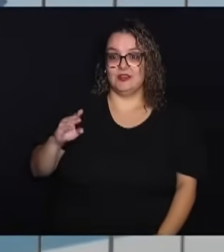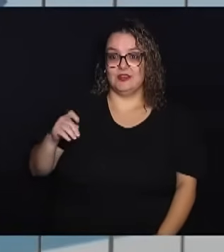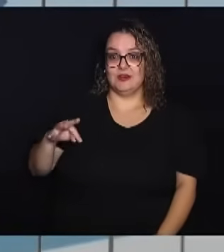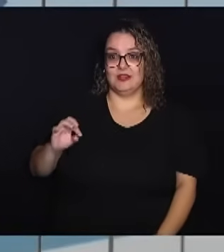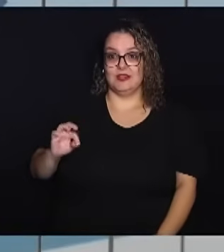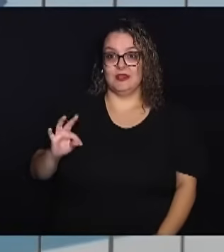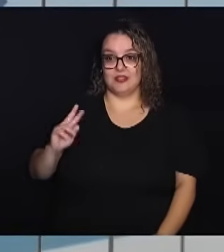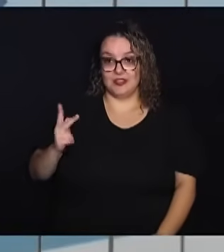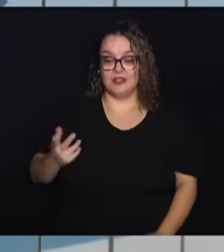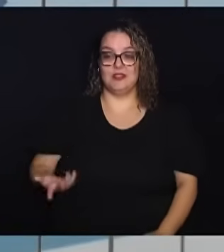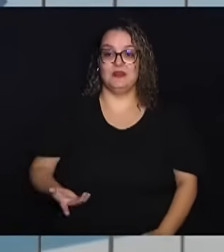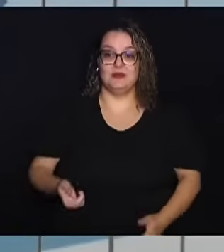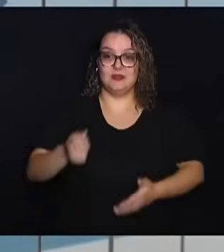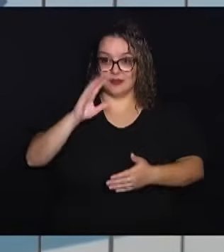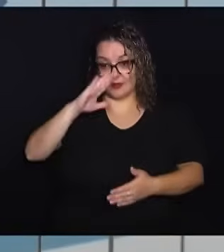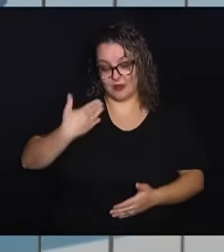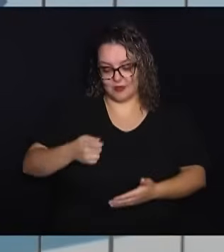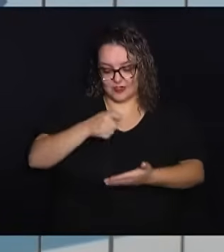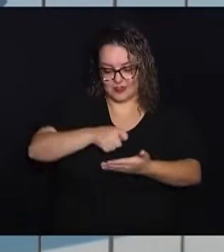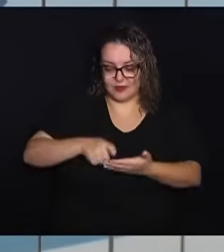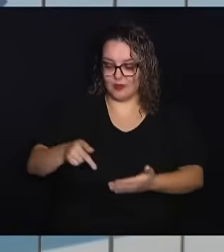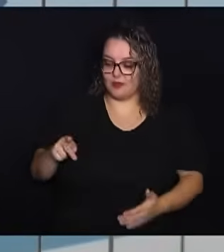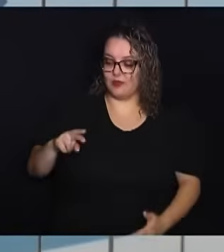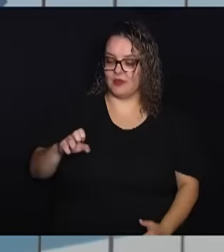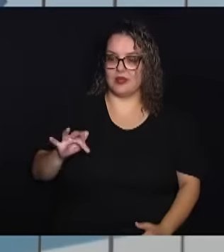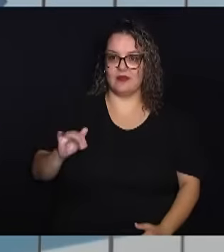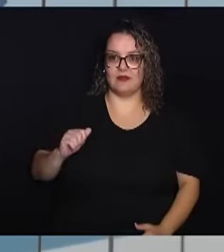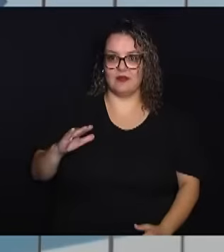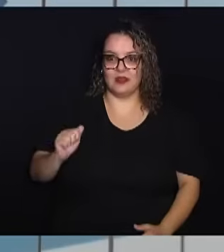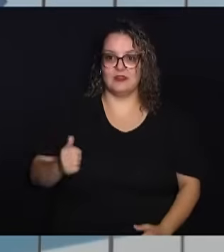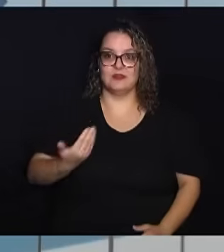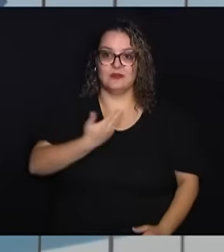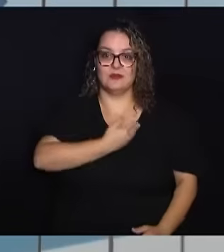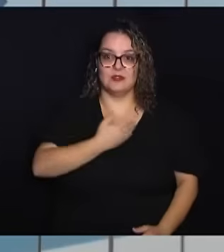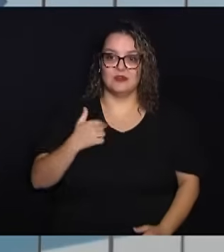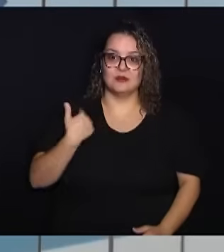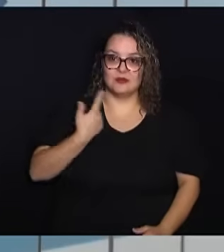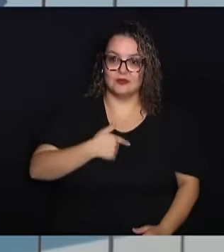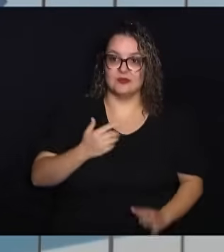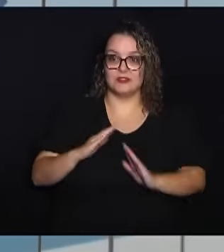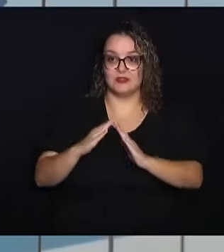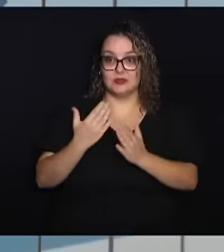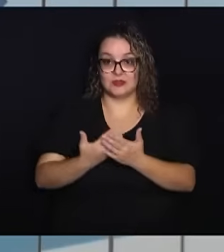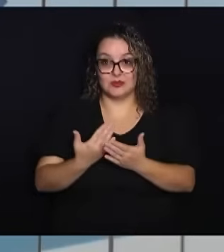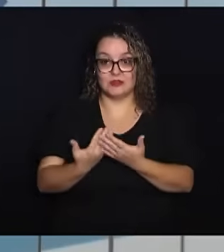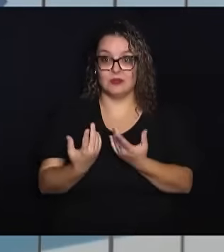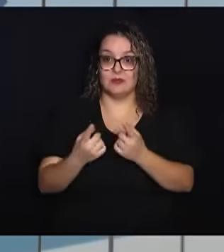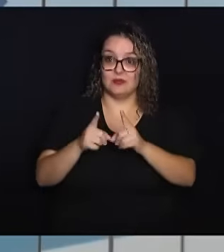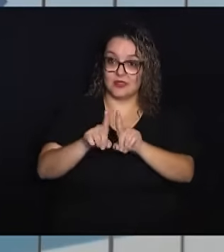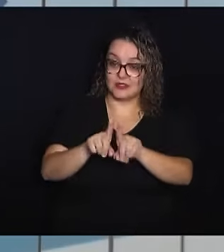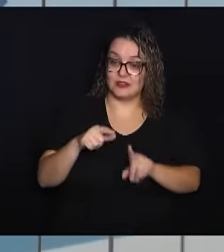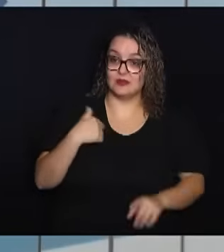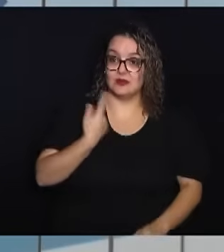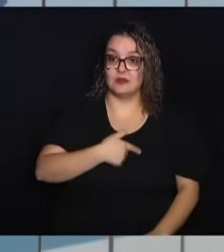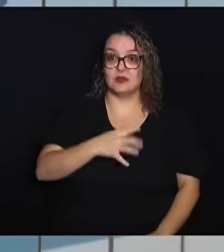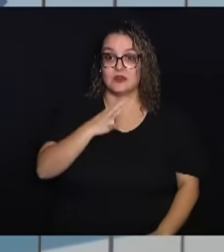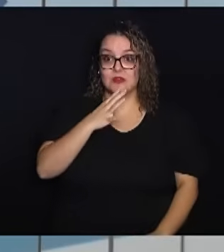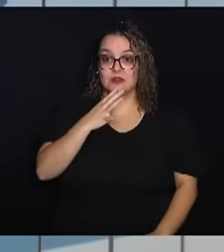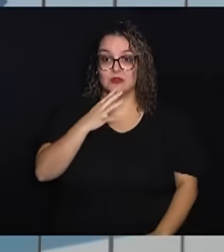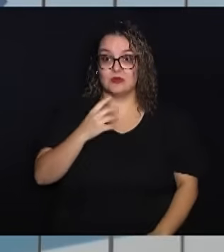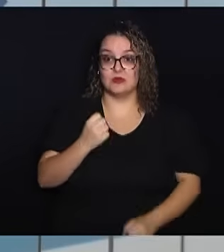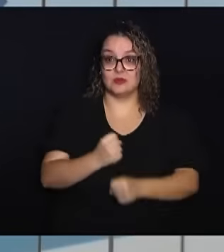o prefácio aqui do livro. Ele se tornou um grande amigo nosso, da nossa escola, um grande parceiro. Eu conheci ele no ano